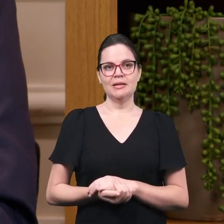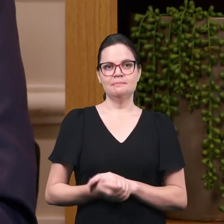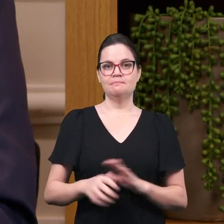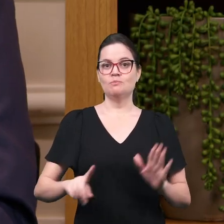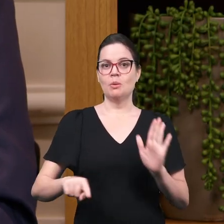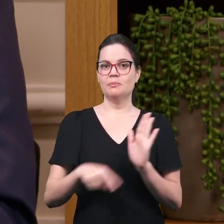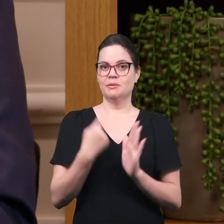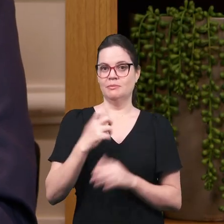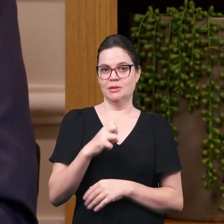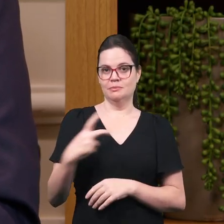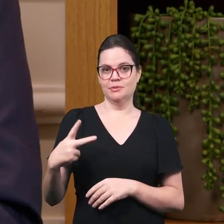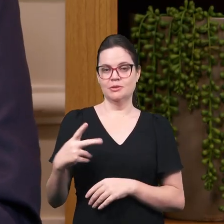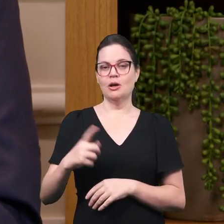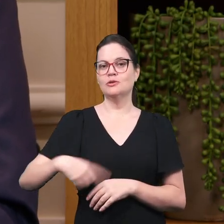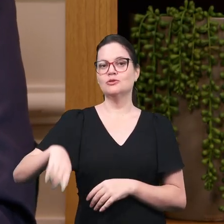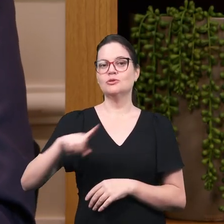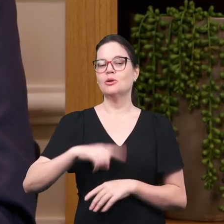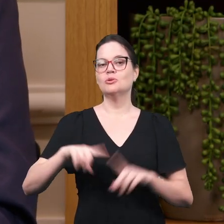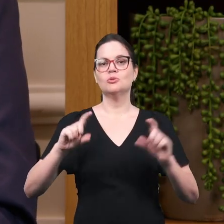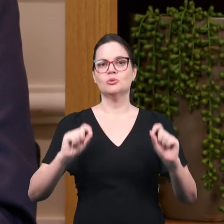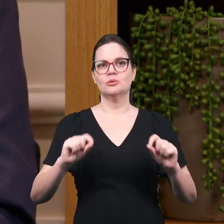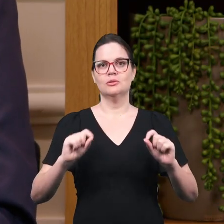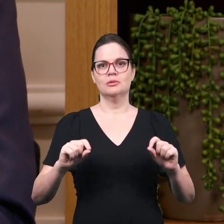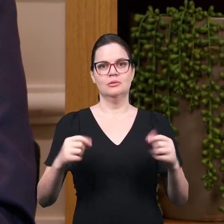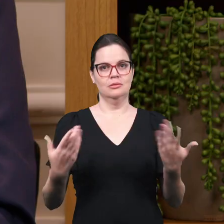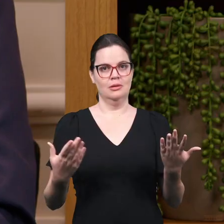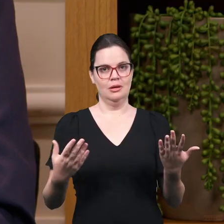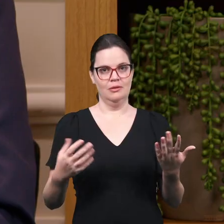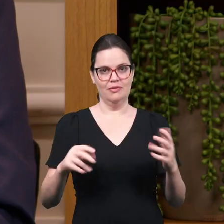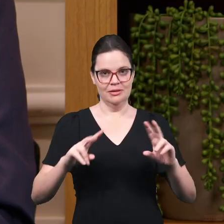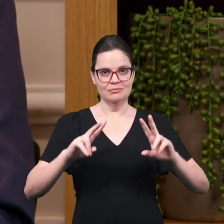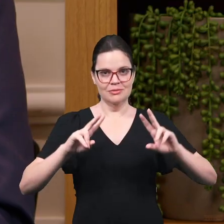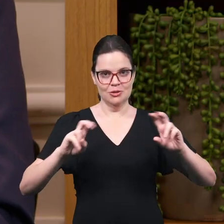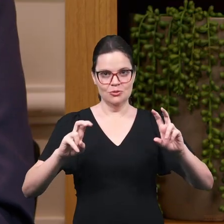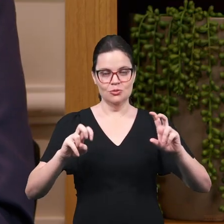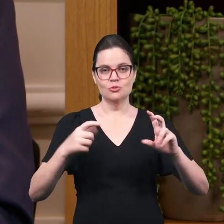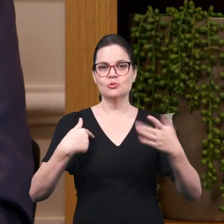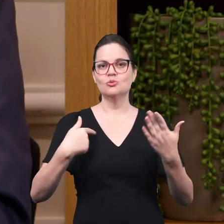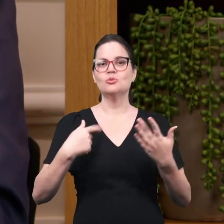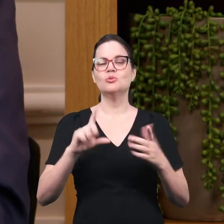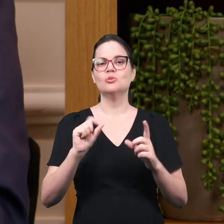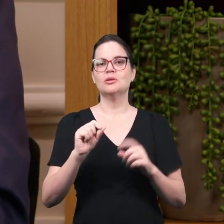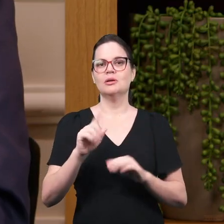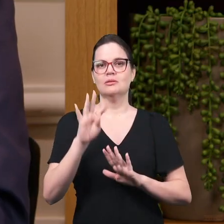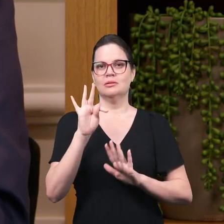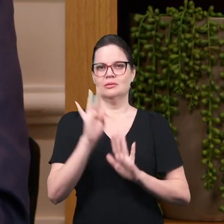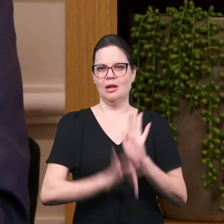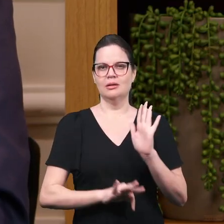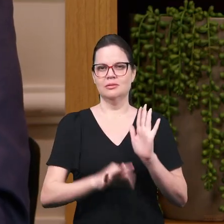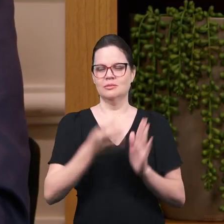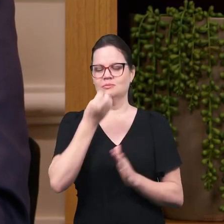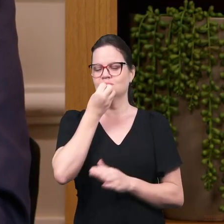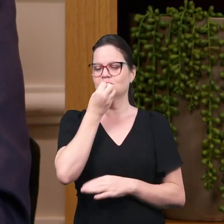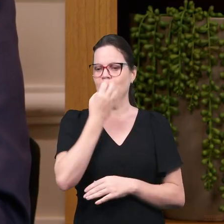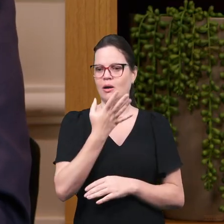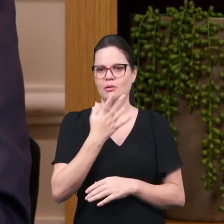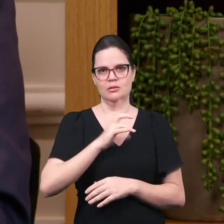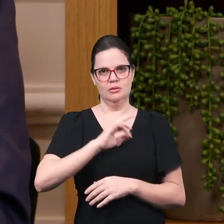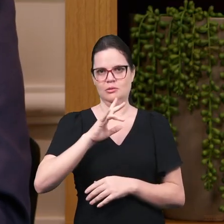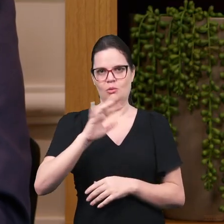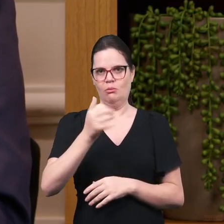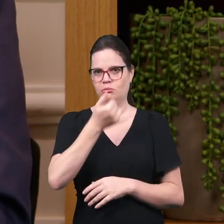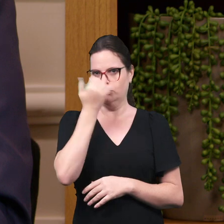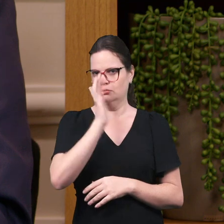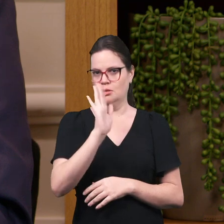nosso primeiro programa, não por acaso, mas nós selecionamos um texto muito